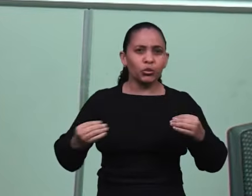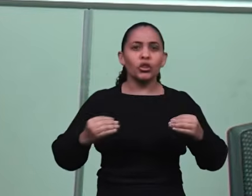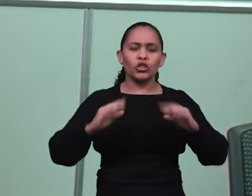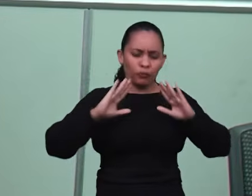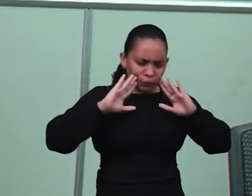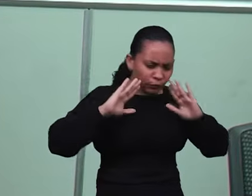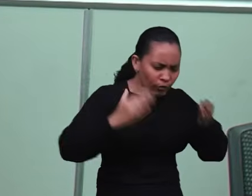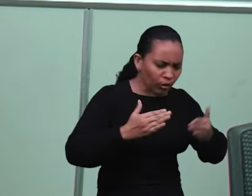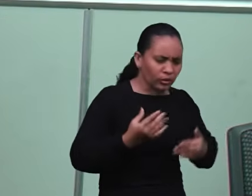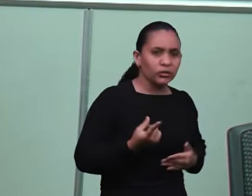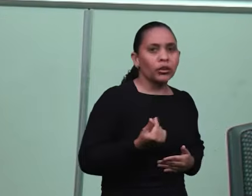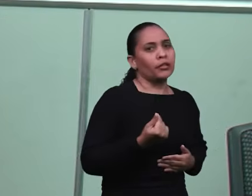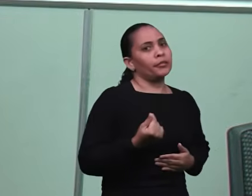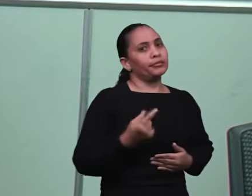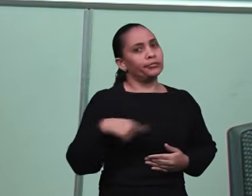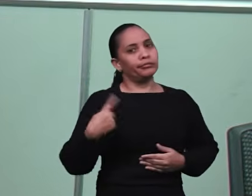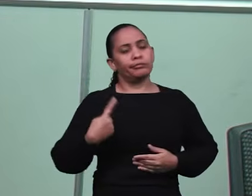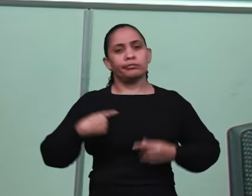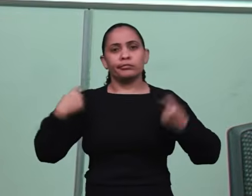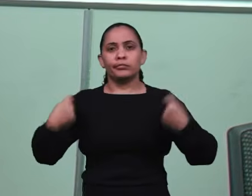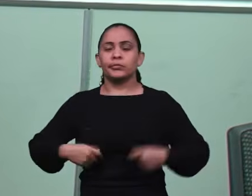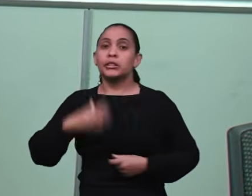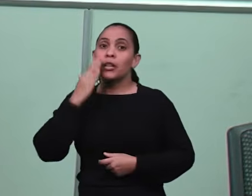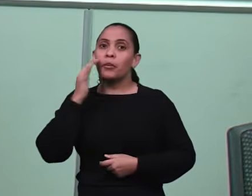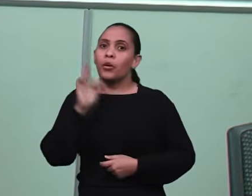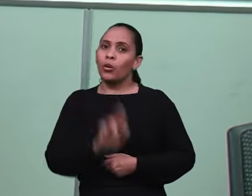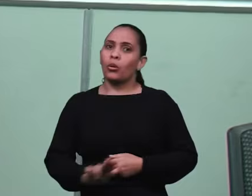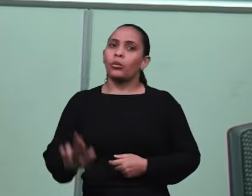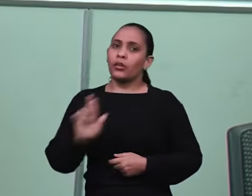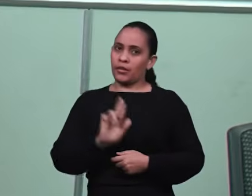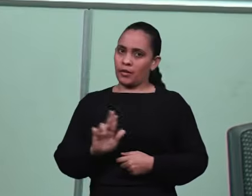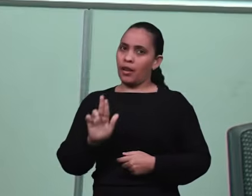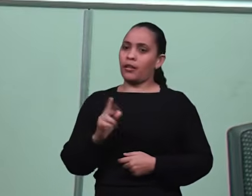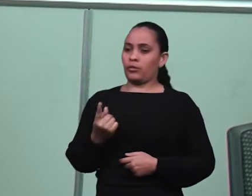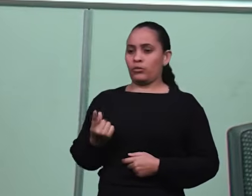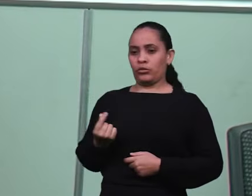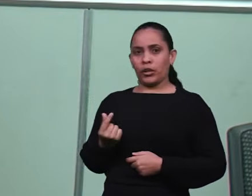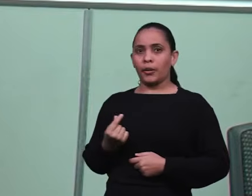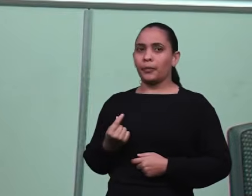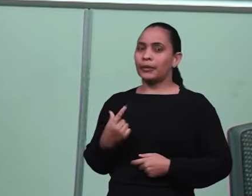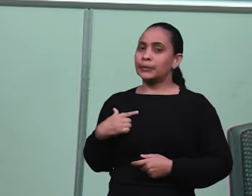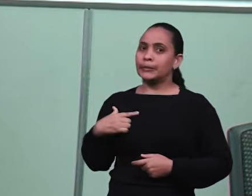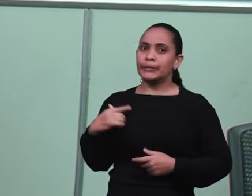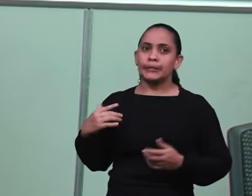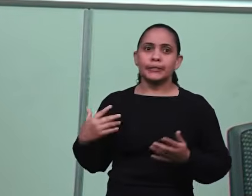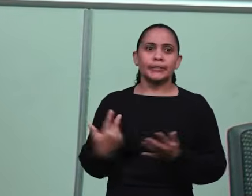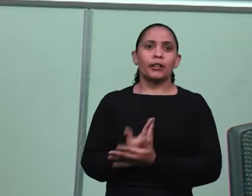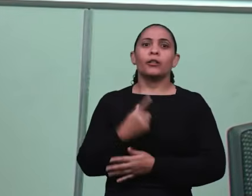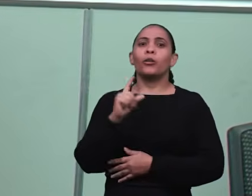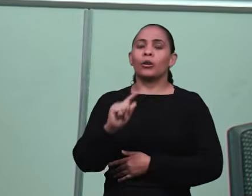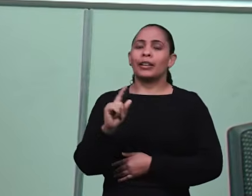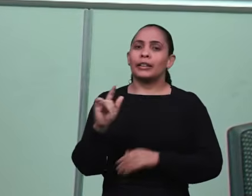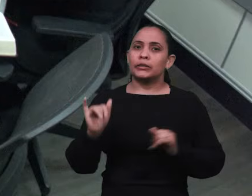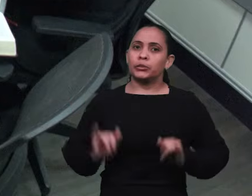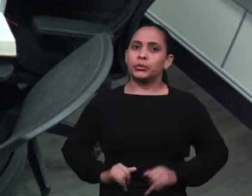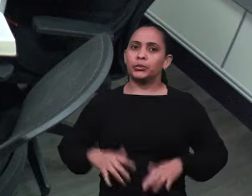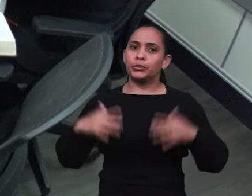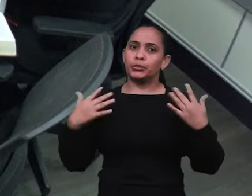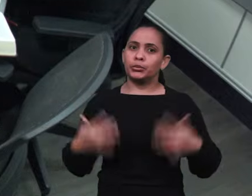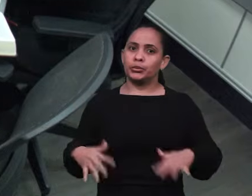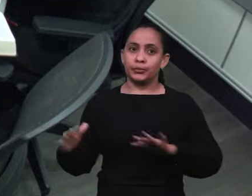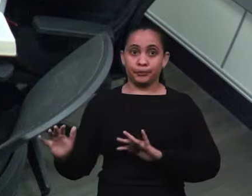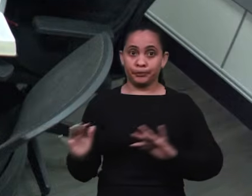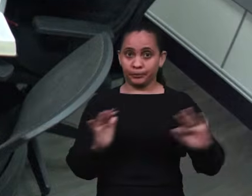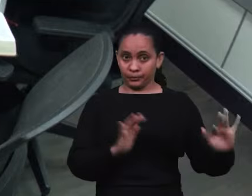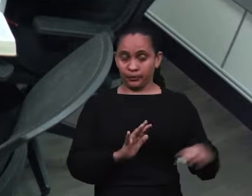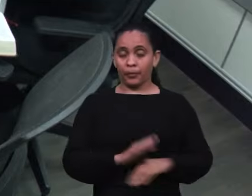bênção, né? Sabendo usar, veículo de prosperidade e não a causa de tristeza, de males, como você bem colocou. Muito. Exatamente, né? Ele tem que servir